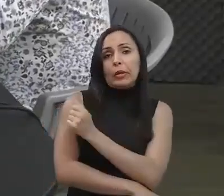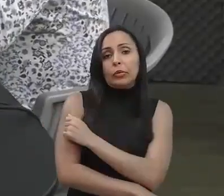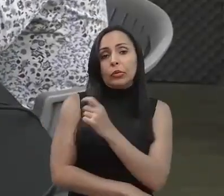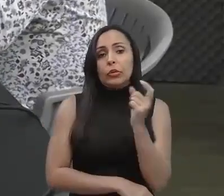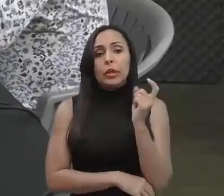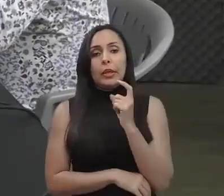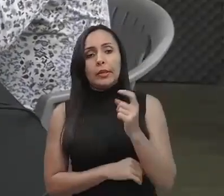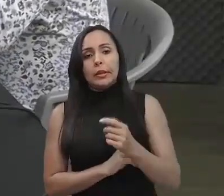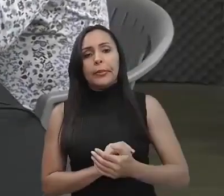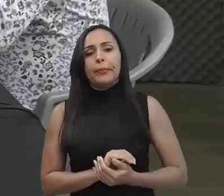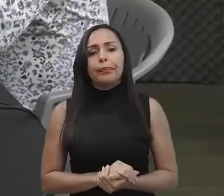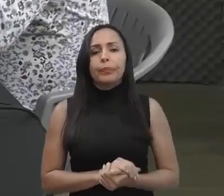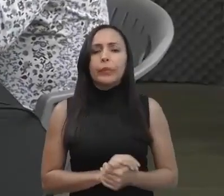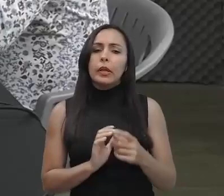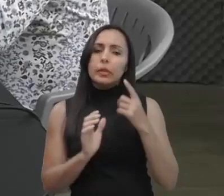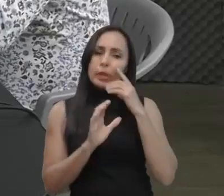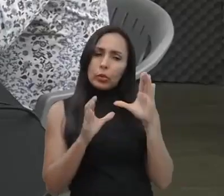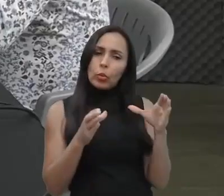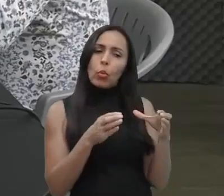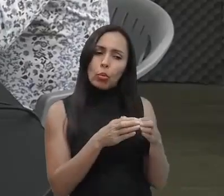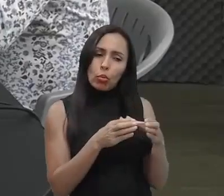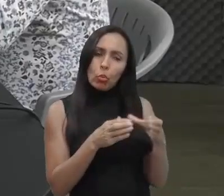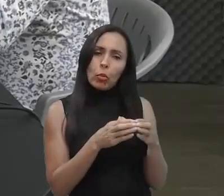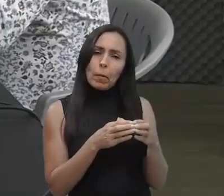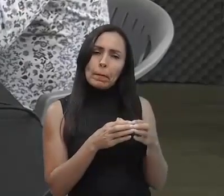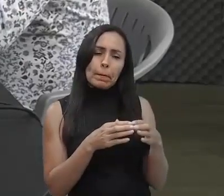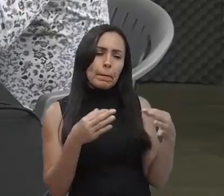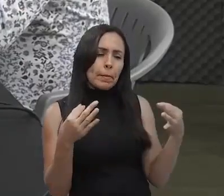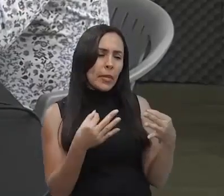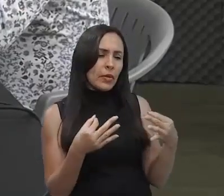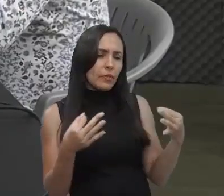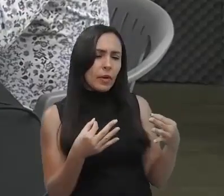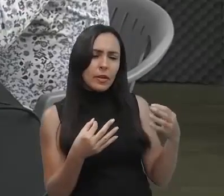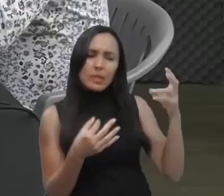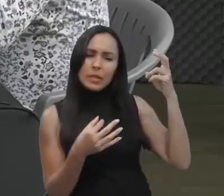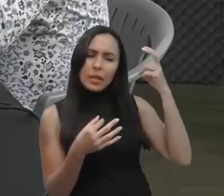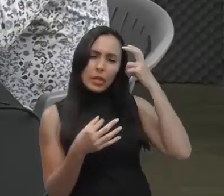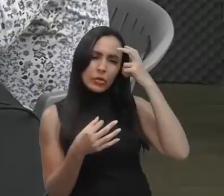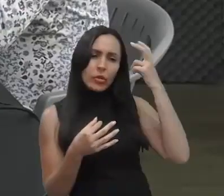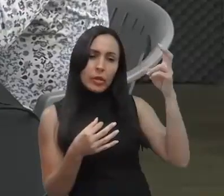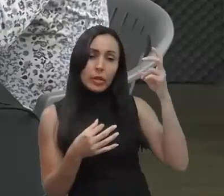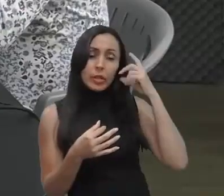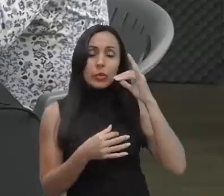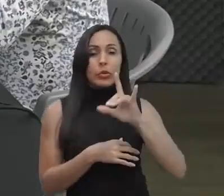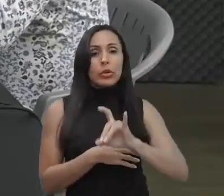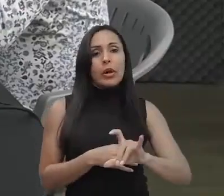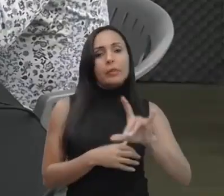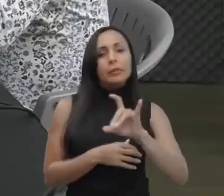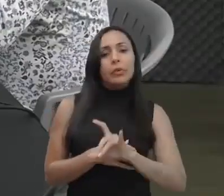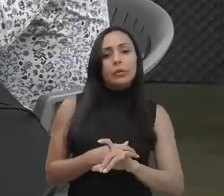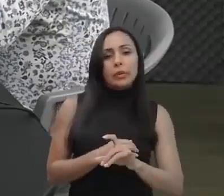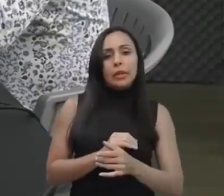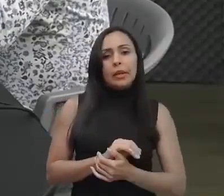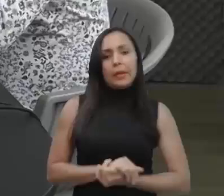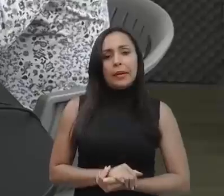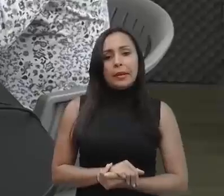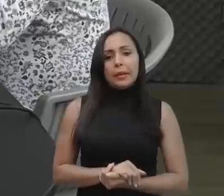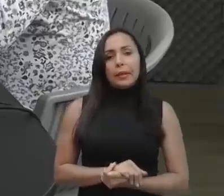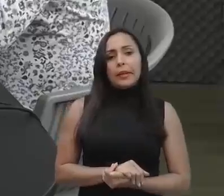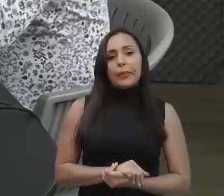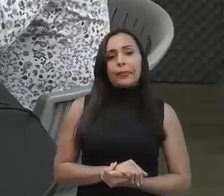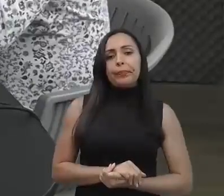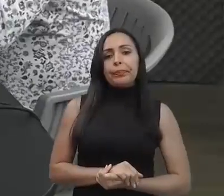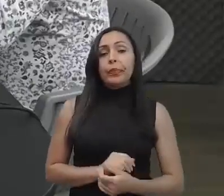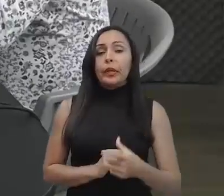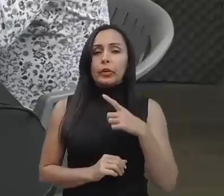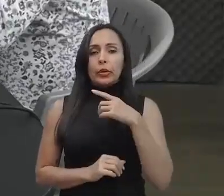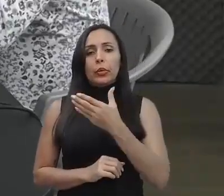galera muito talentosa fazendo vídeo sabe no tiktok no Instagram muito muito talentosa mas veja eu tenho uns amigos que